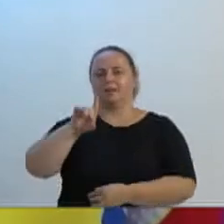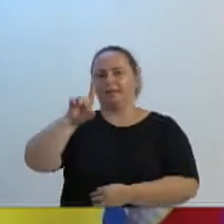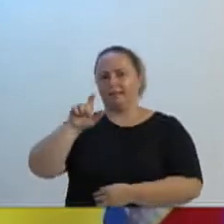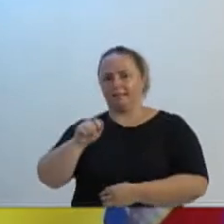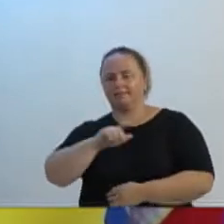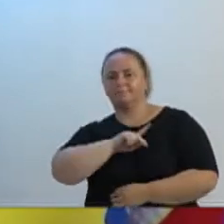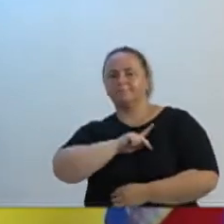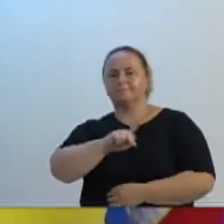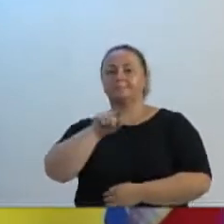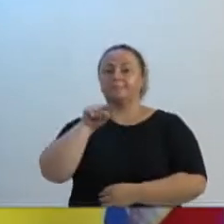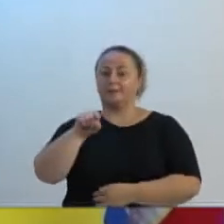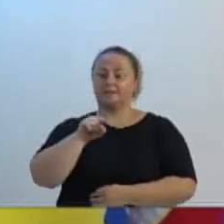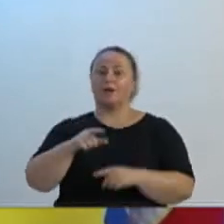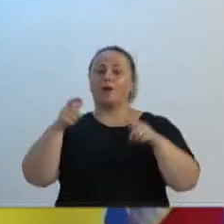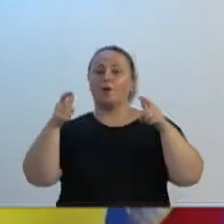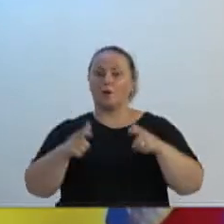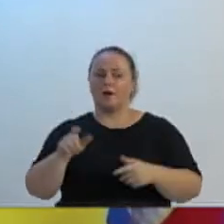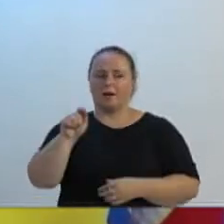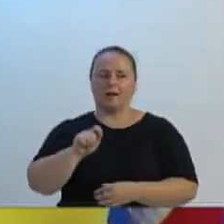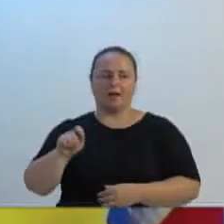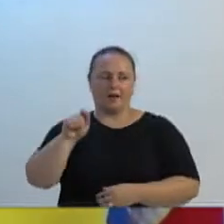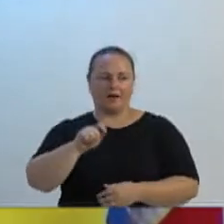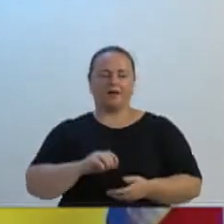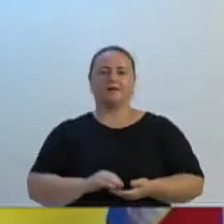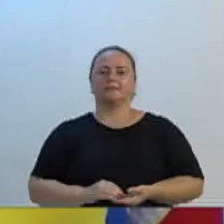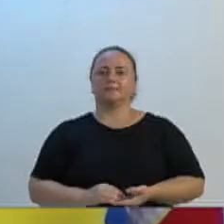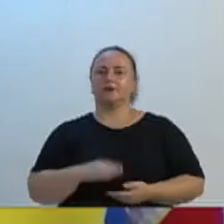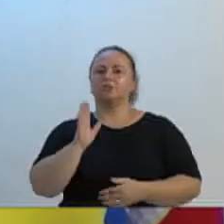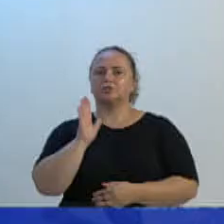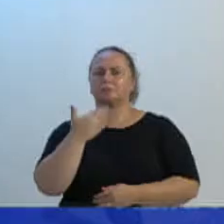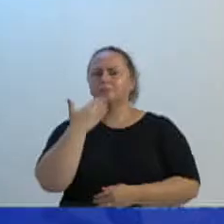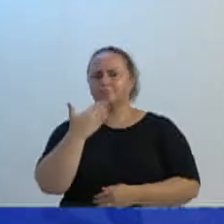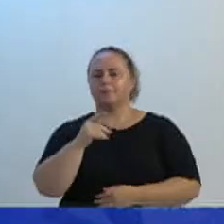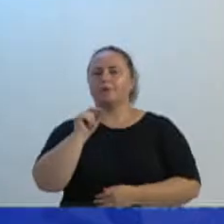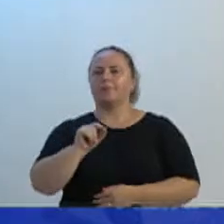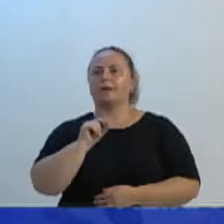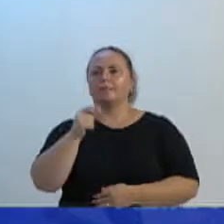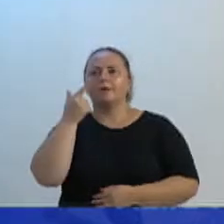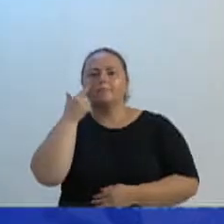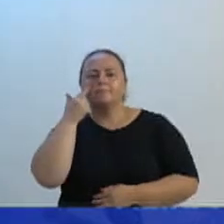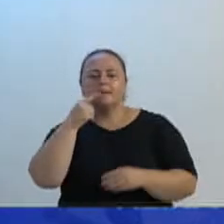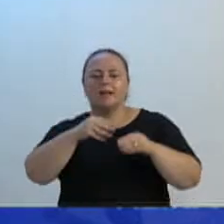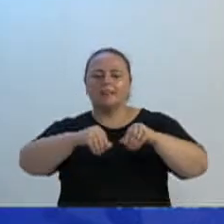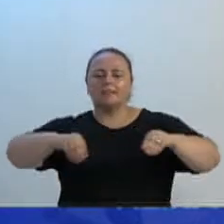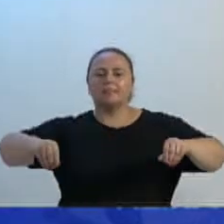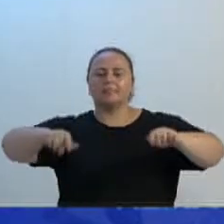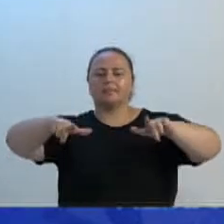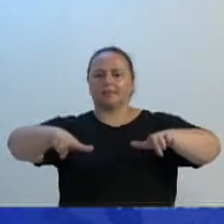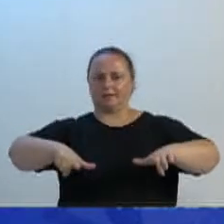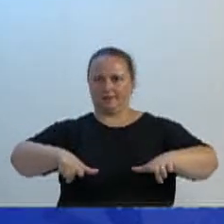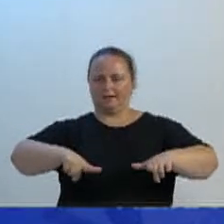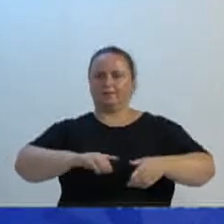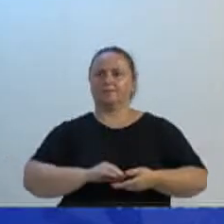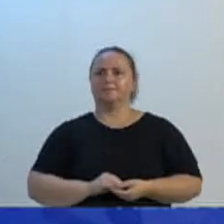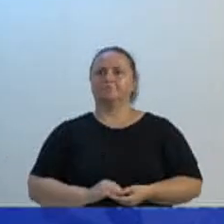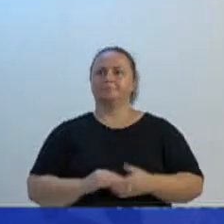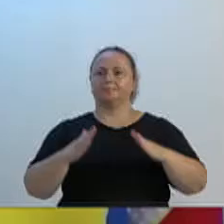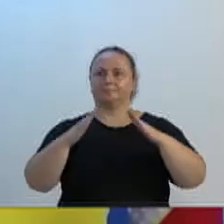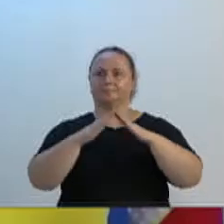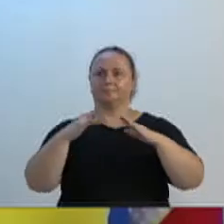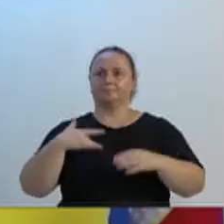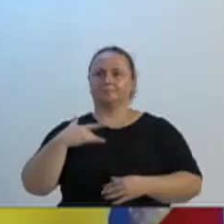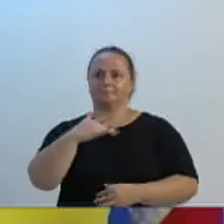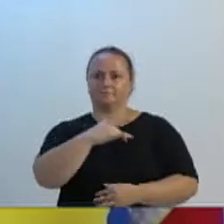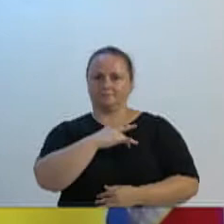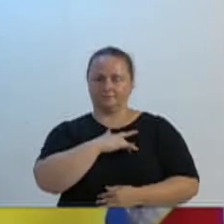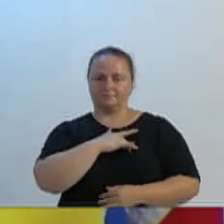lá e nós estamos vendo a condição do terreno que lá foi pedido para que fosse visto o sf william teodoro